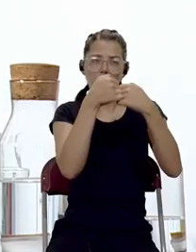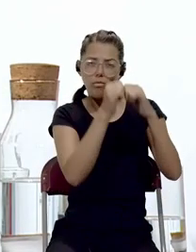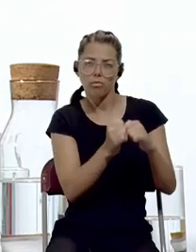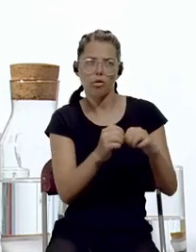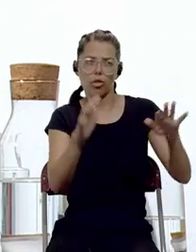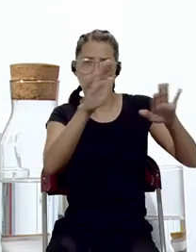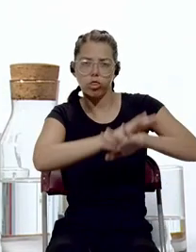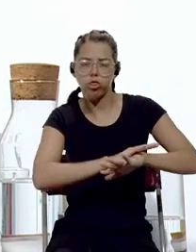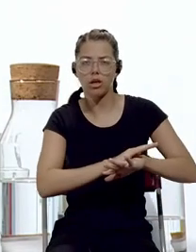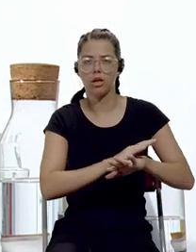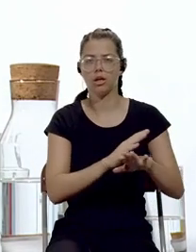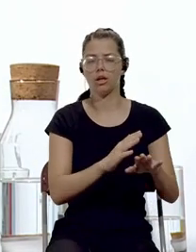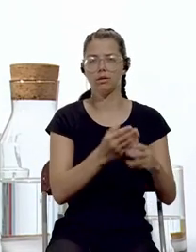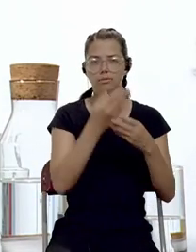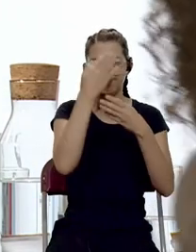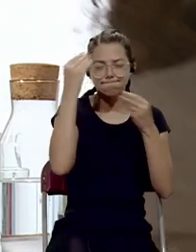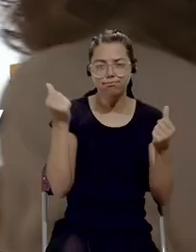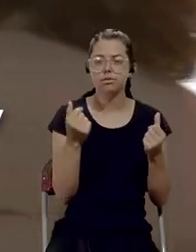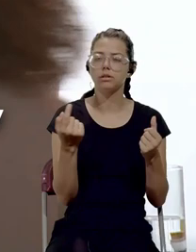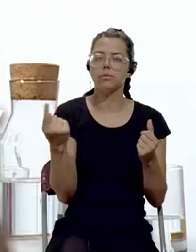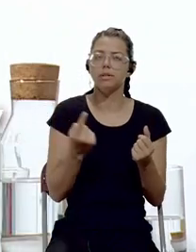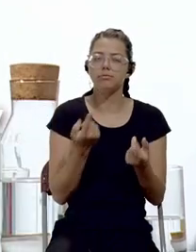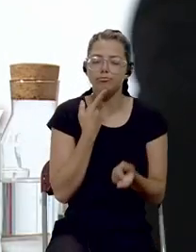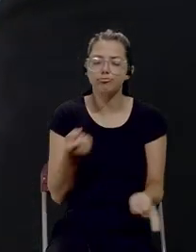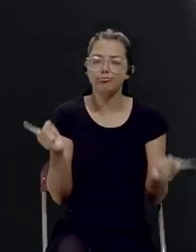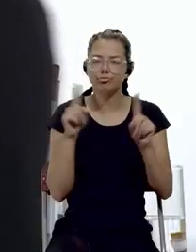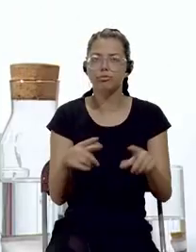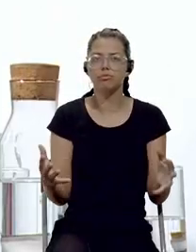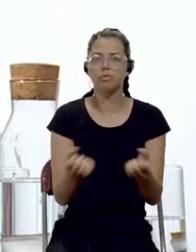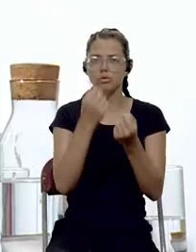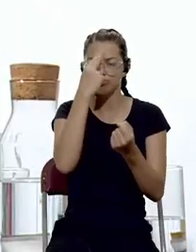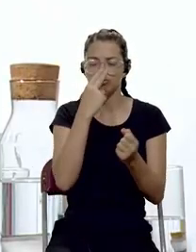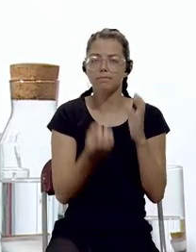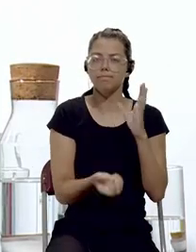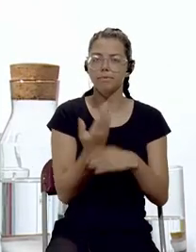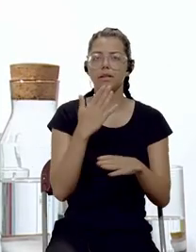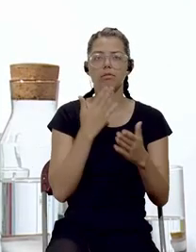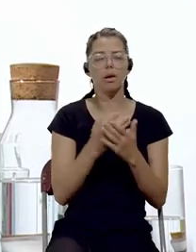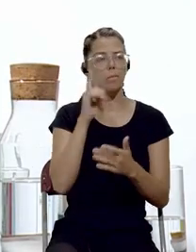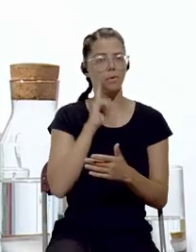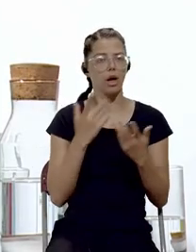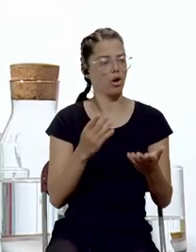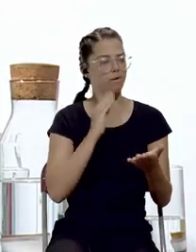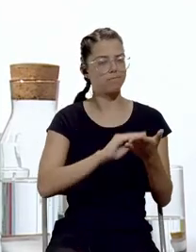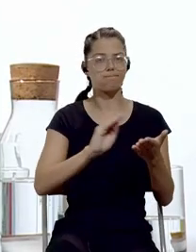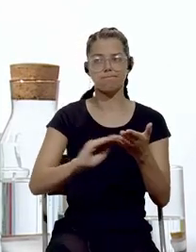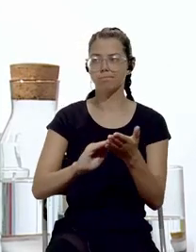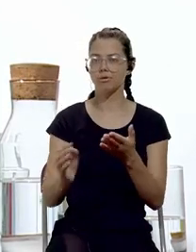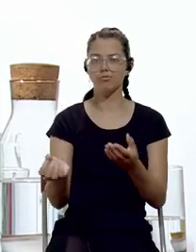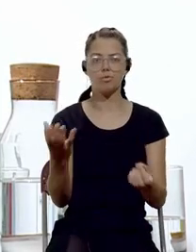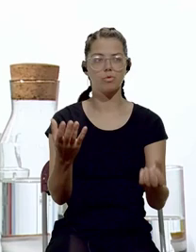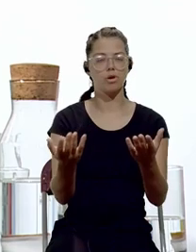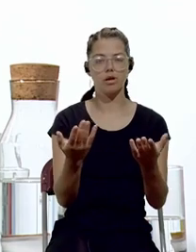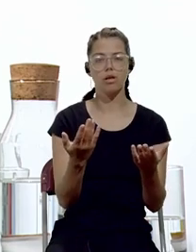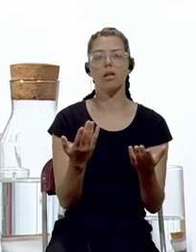que está invisível, que está apagada, nós temos que trazê-la, temos que trazer esta história e criá-la para que as mulheres que agora escrevem, que aparecem, deixa-me dizer mais uma